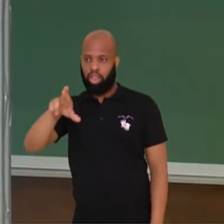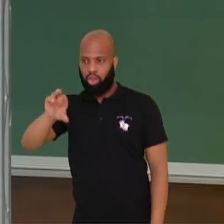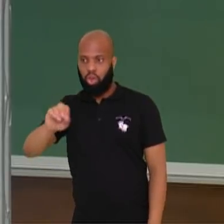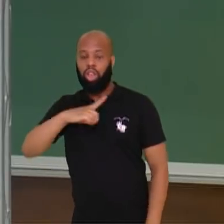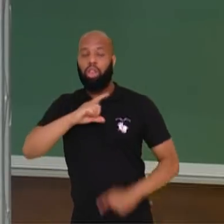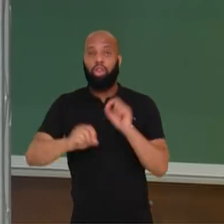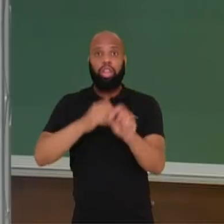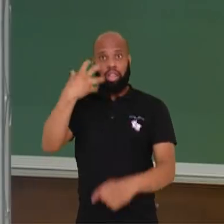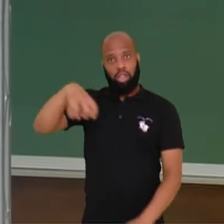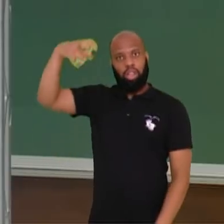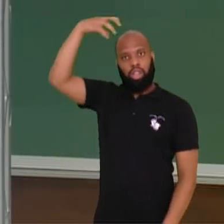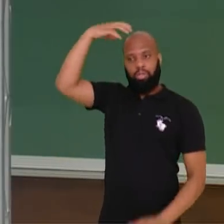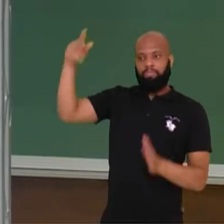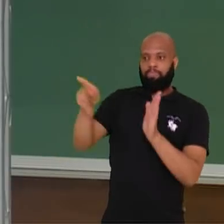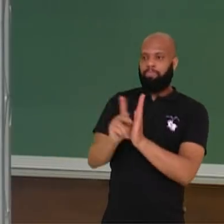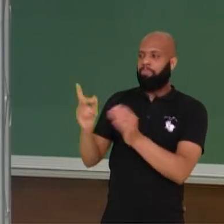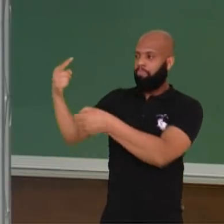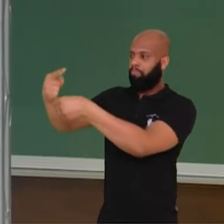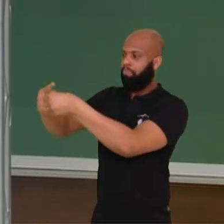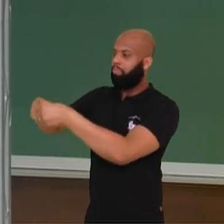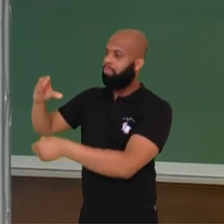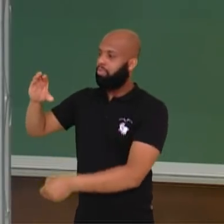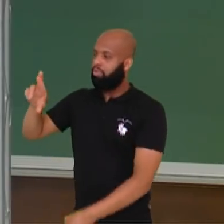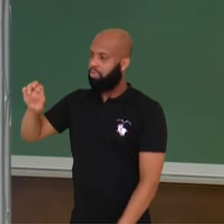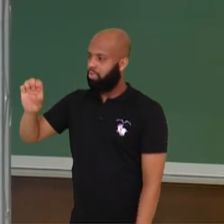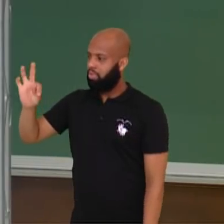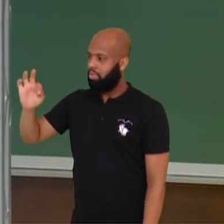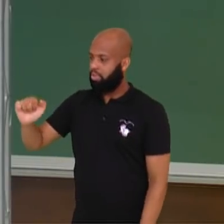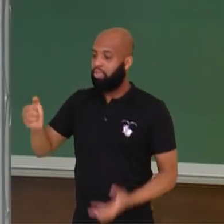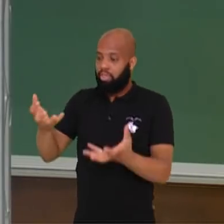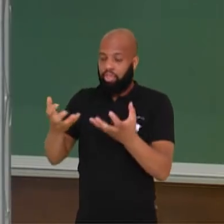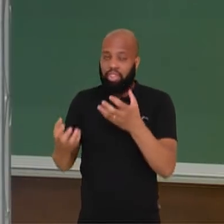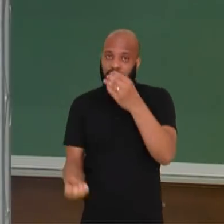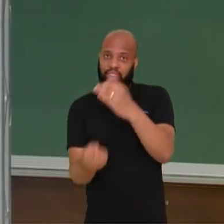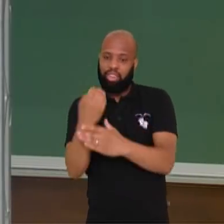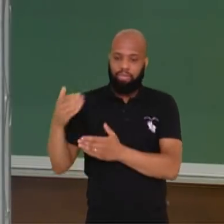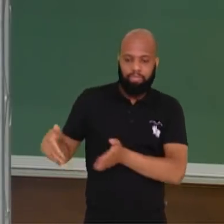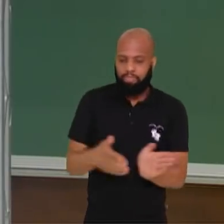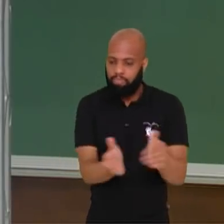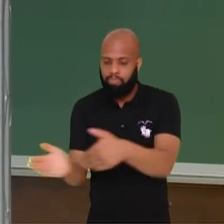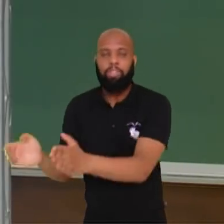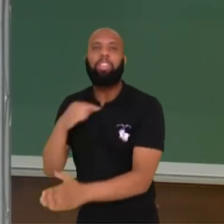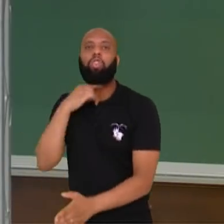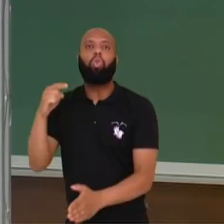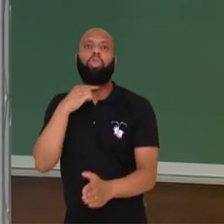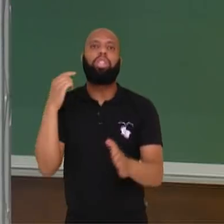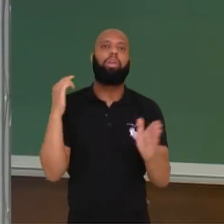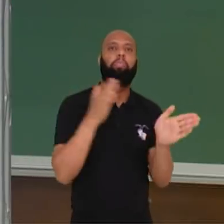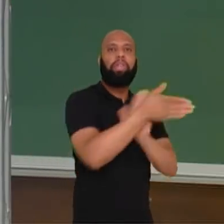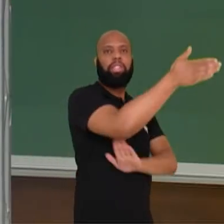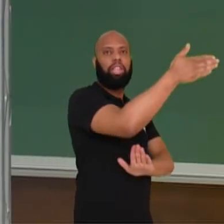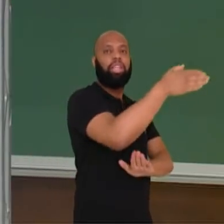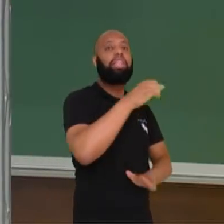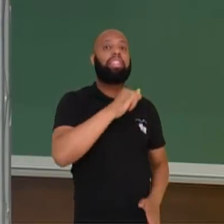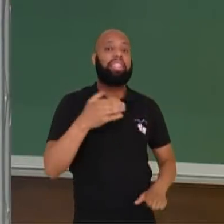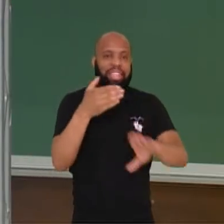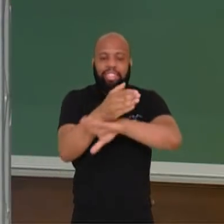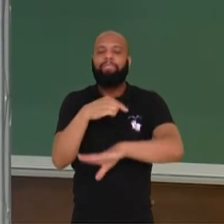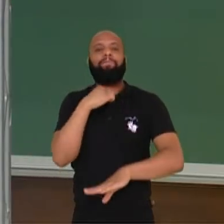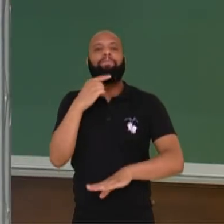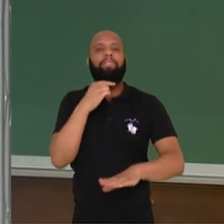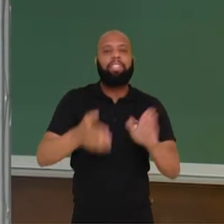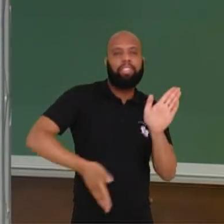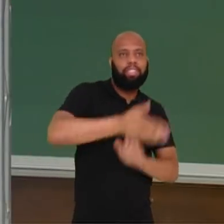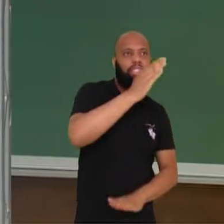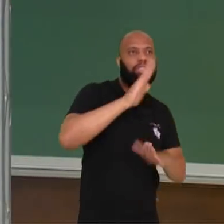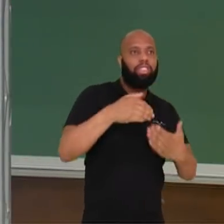de Creta, Minos, precisava fazer um labirinto que fosse absolutamente insolúvel. Quem entrasse não poderia sair.